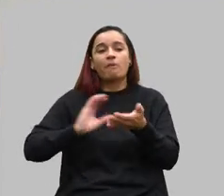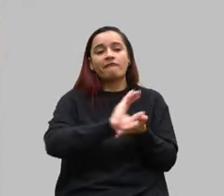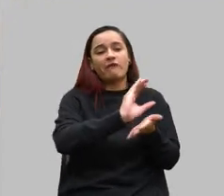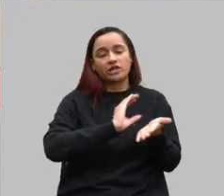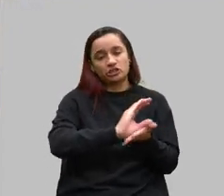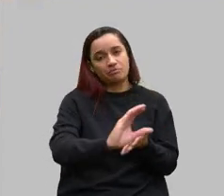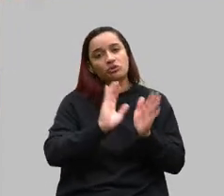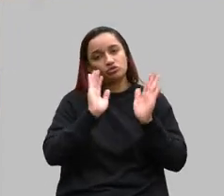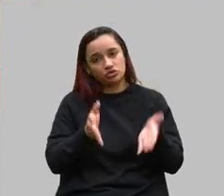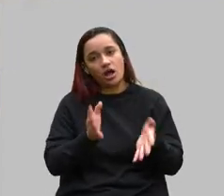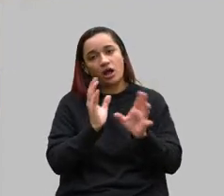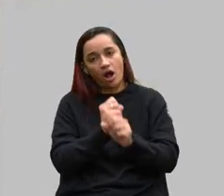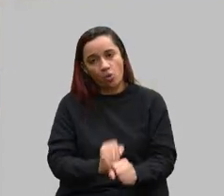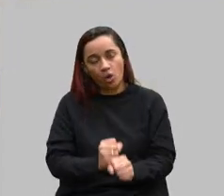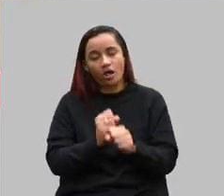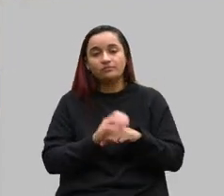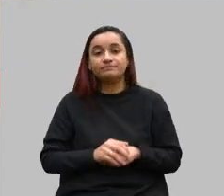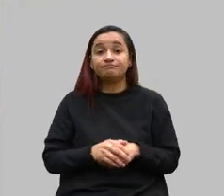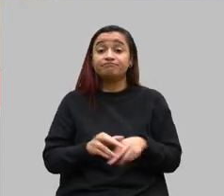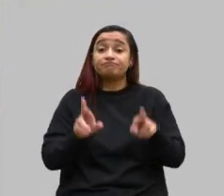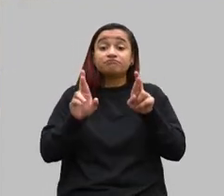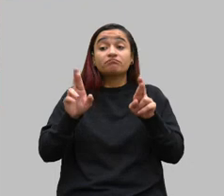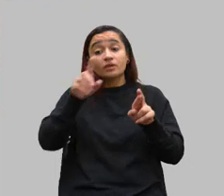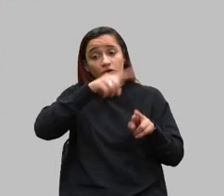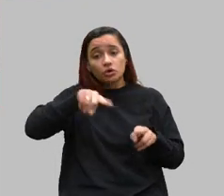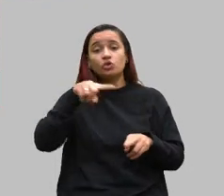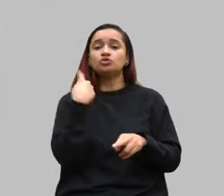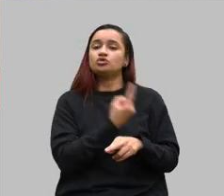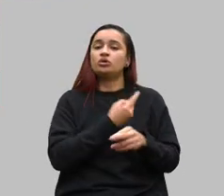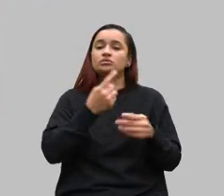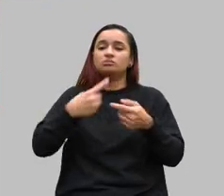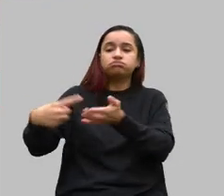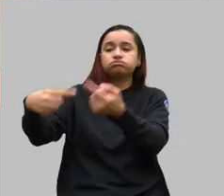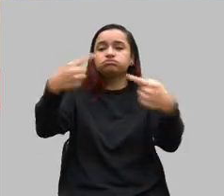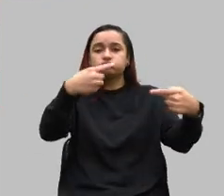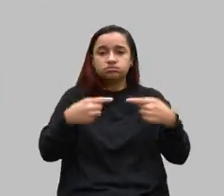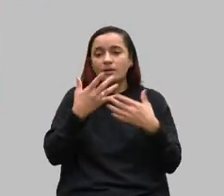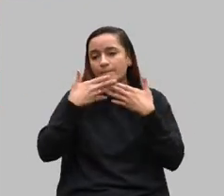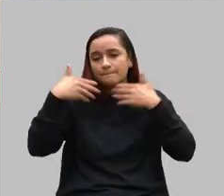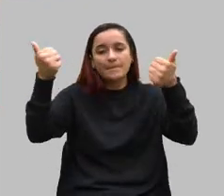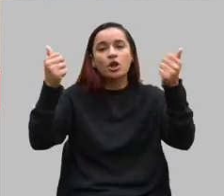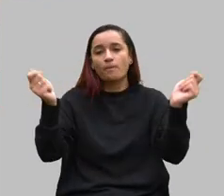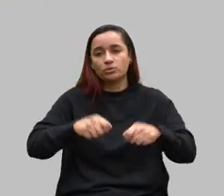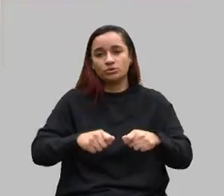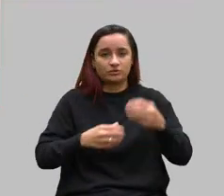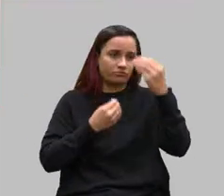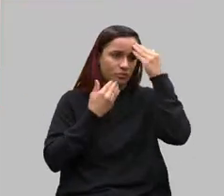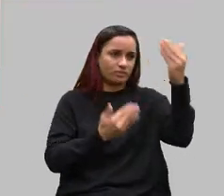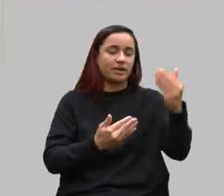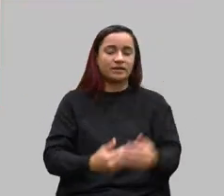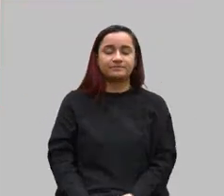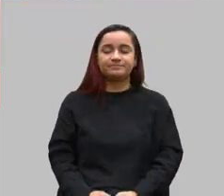calculada conto com todos vocês para que essa discussão seja a mais proveitosa possível obrigada presidente